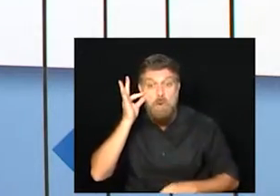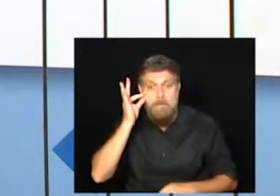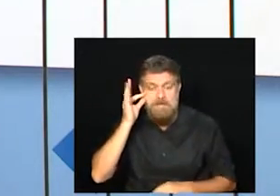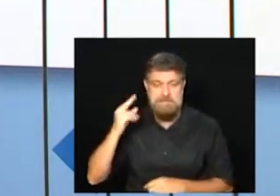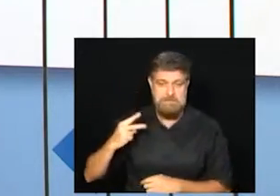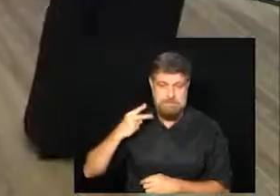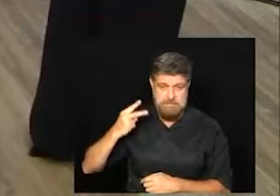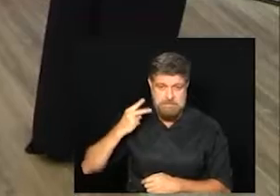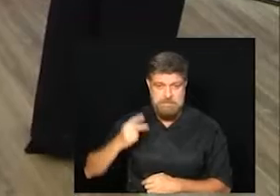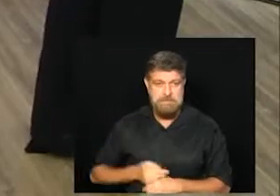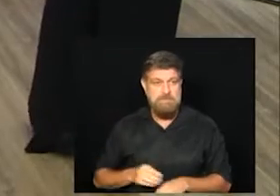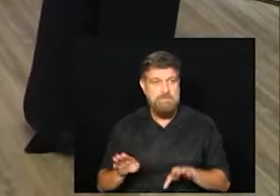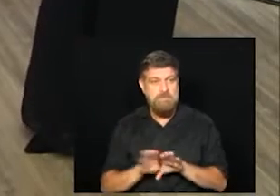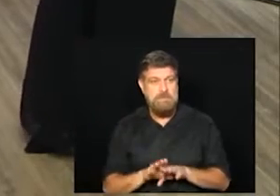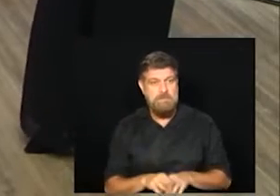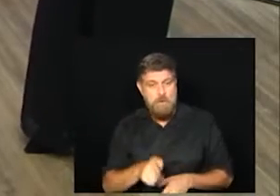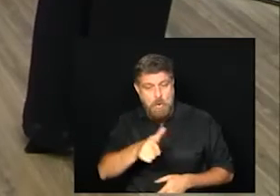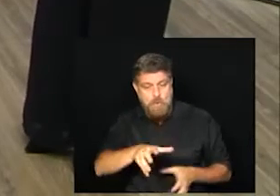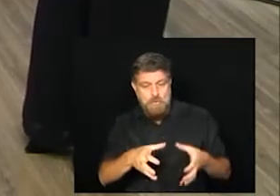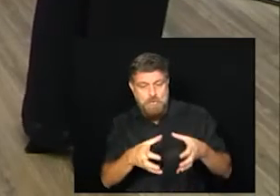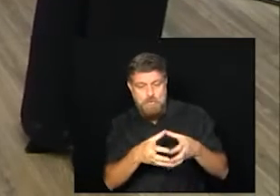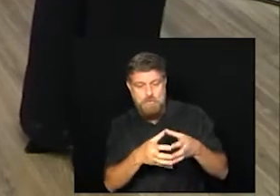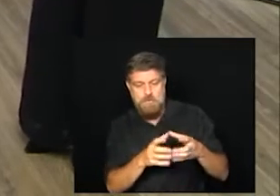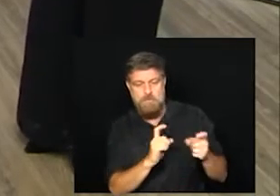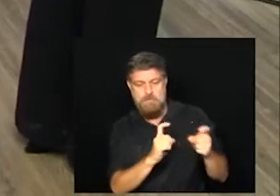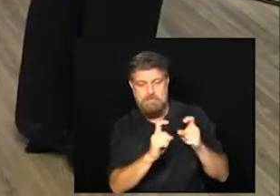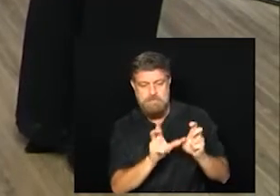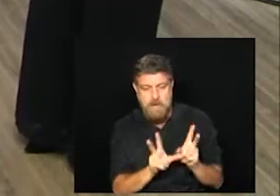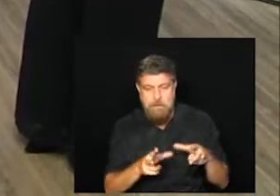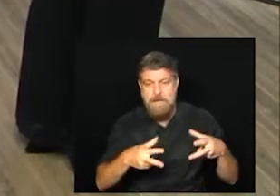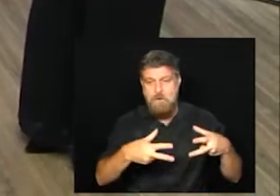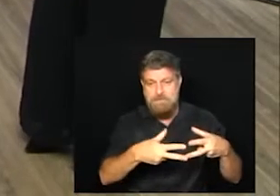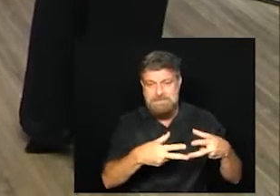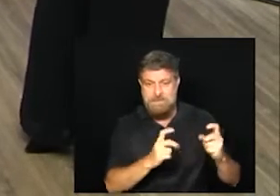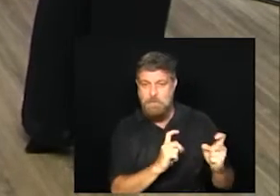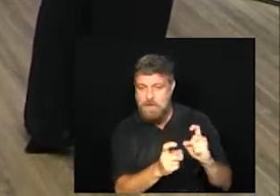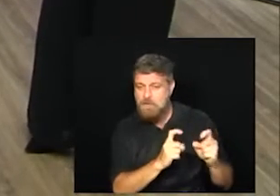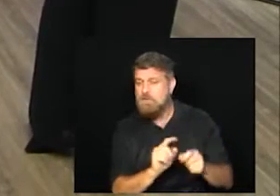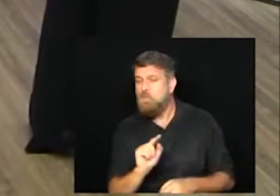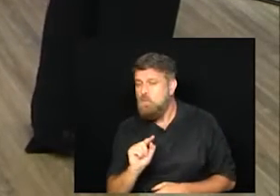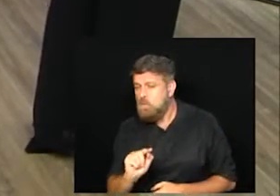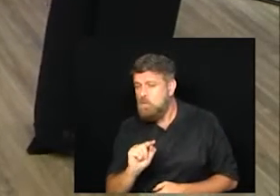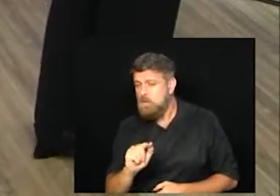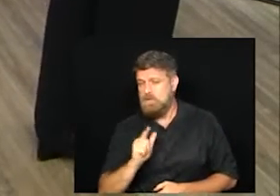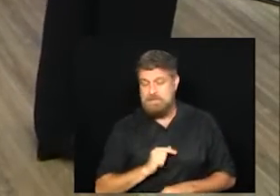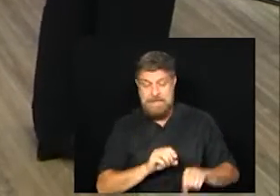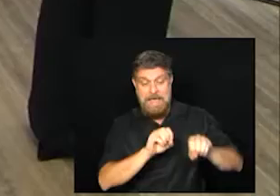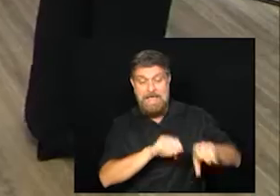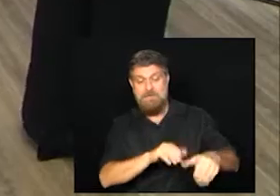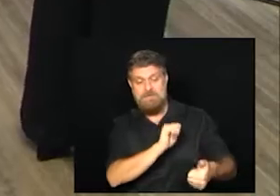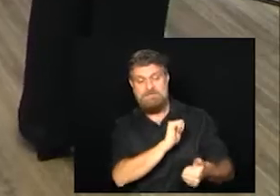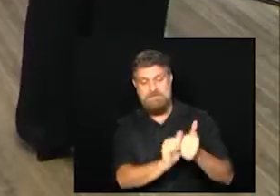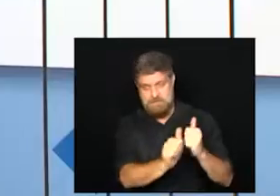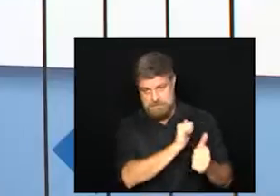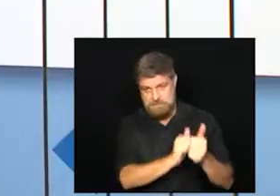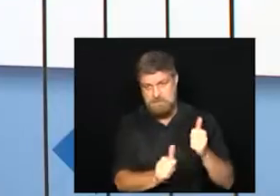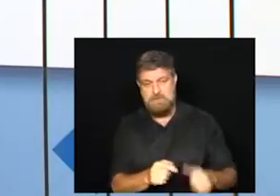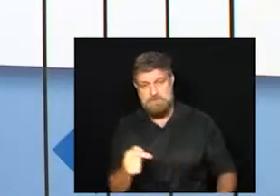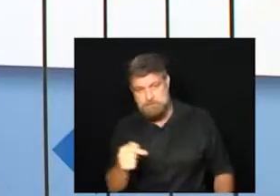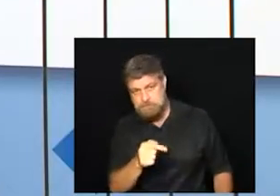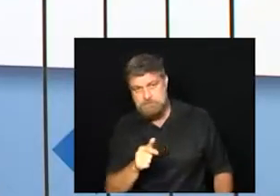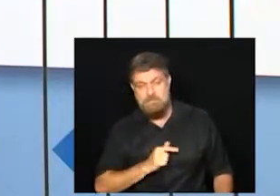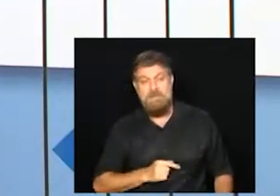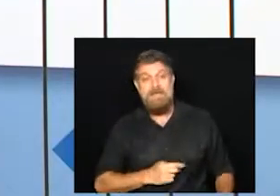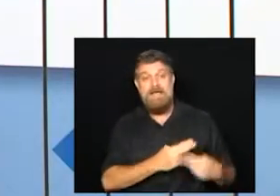ordinárias. E uma outra comissão também que se reuniu esta semana, Gabriel, foi a Comissão de Educação e Esporte da Câmara, que